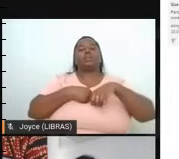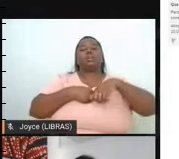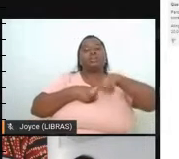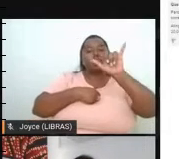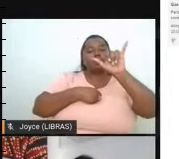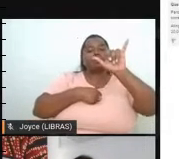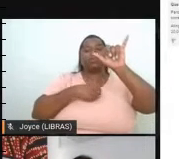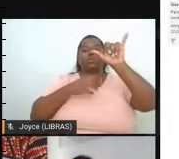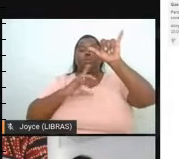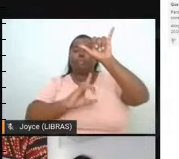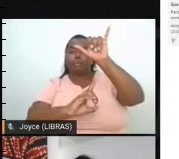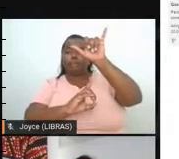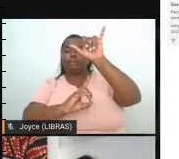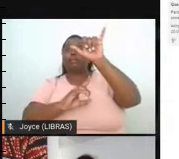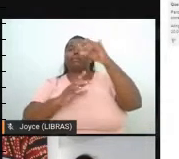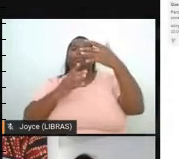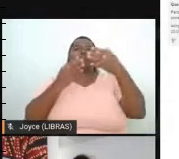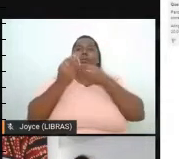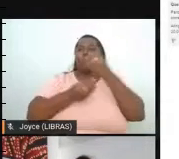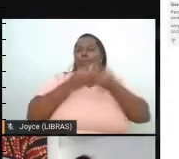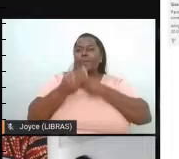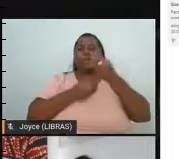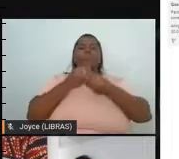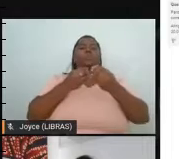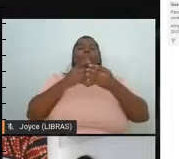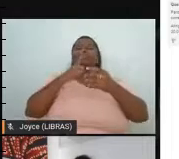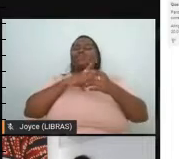vai dar vários dados